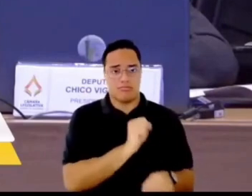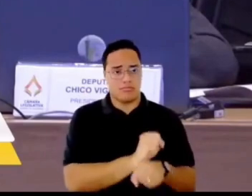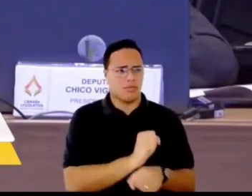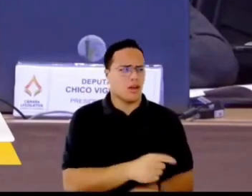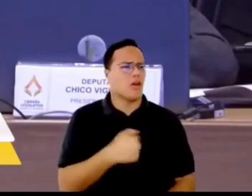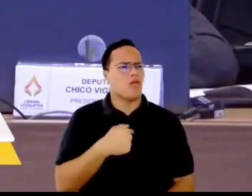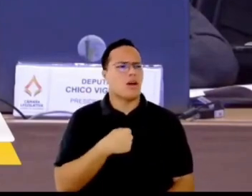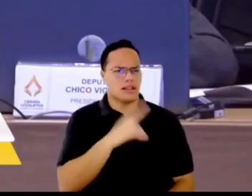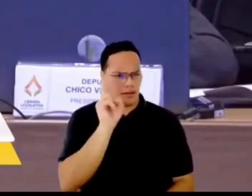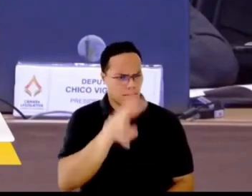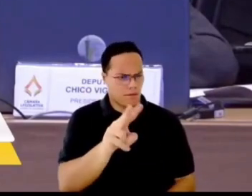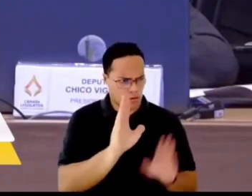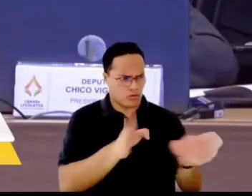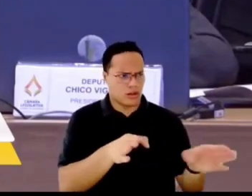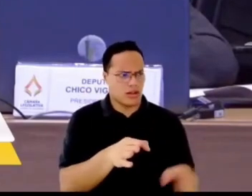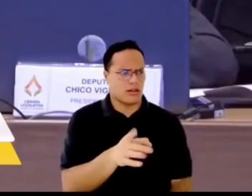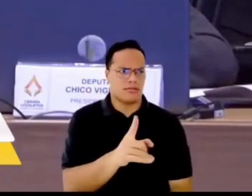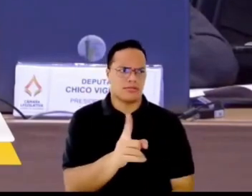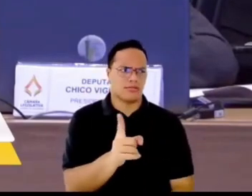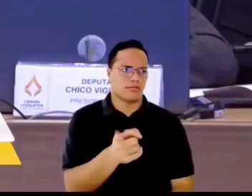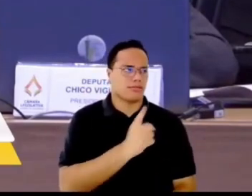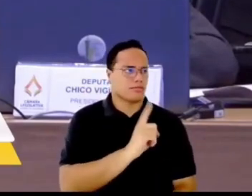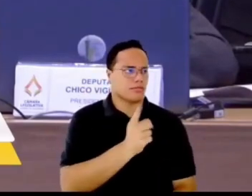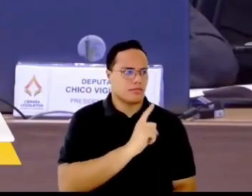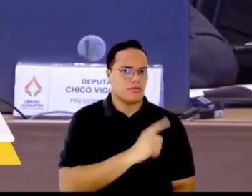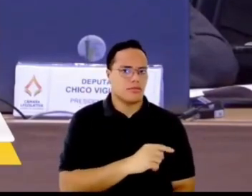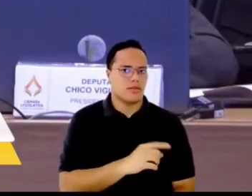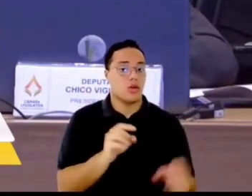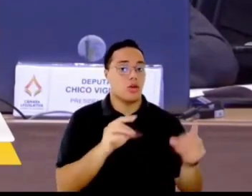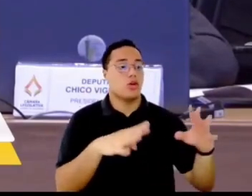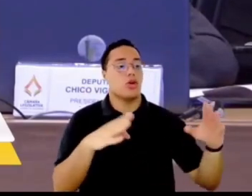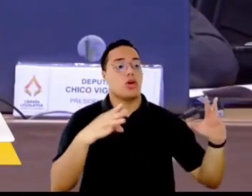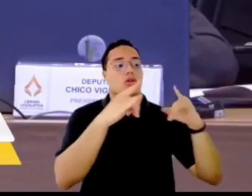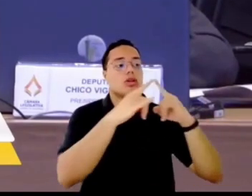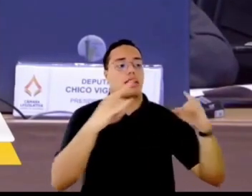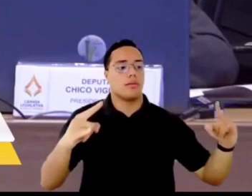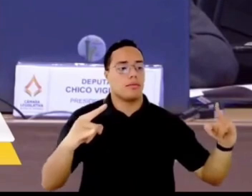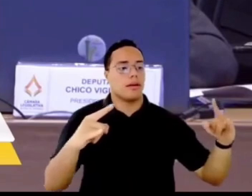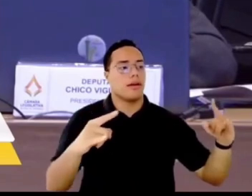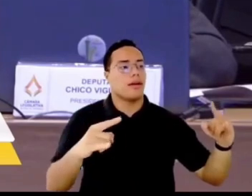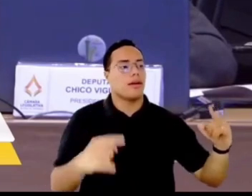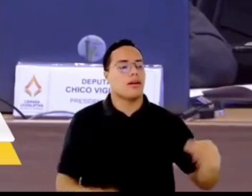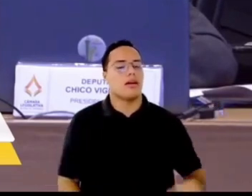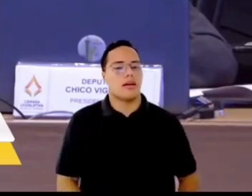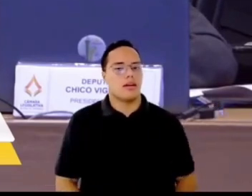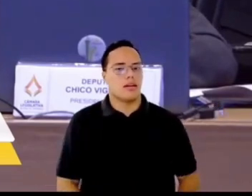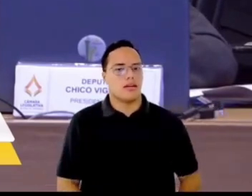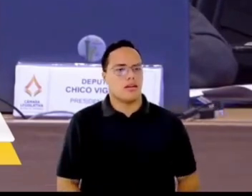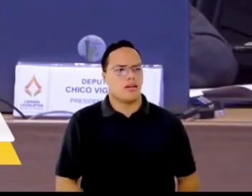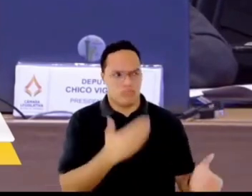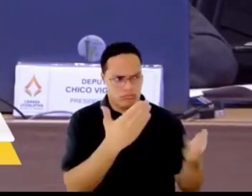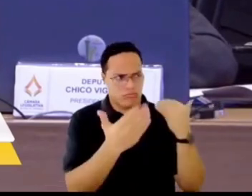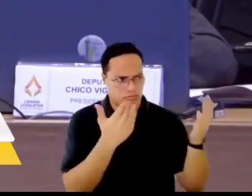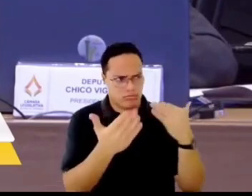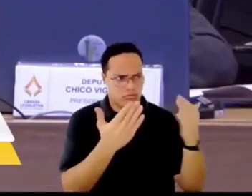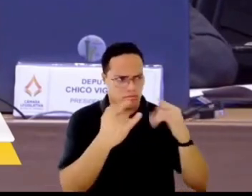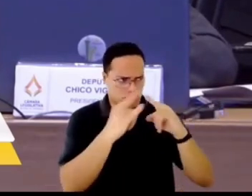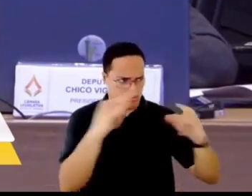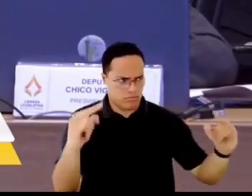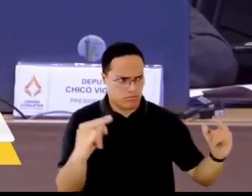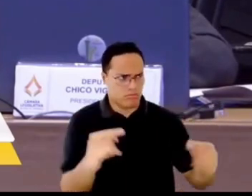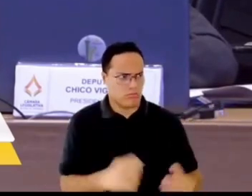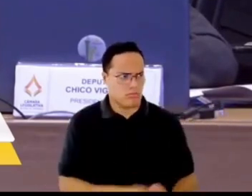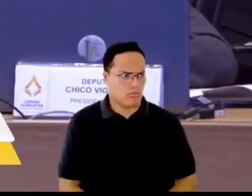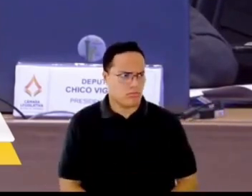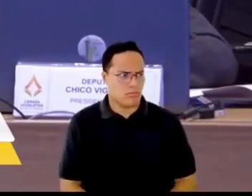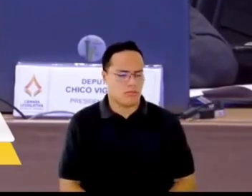antes? Não, senhor, só no acampamento, mas eu não sabia de onde ele era. Mas o senhor conversou com ele no acampamento? Não,